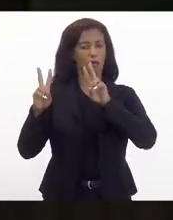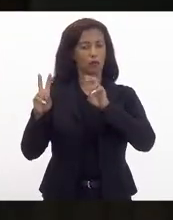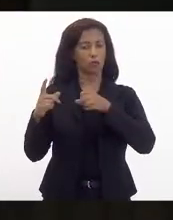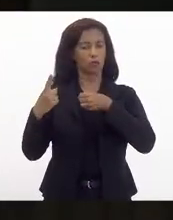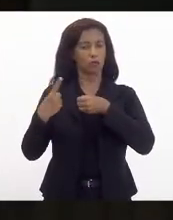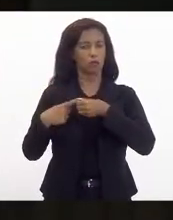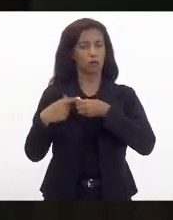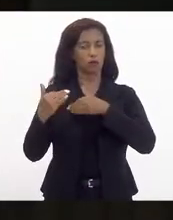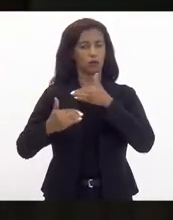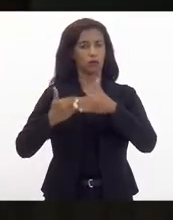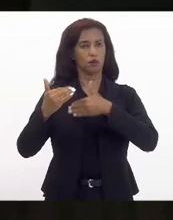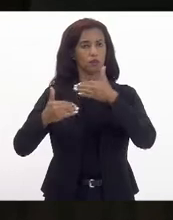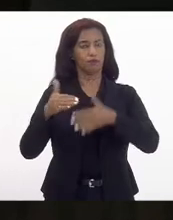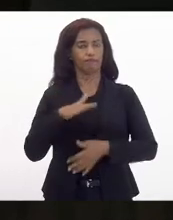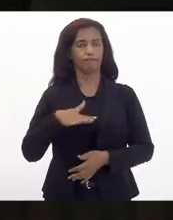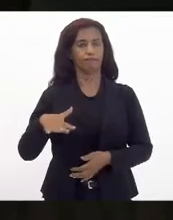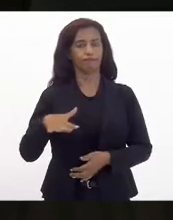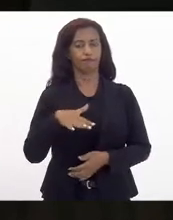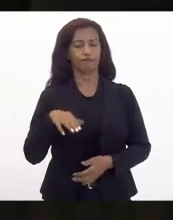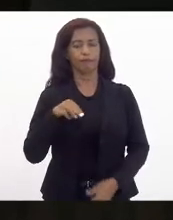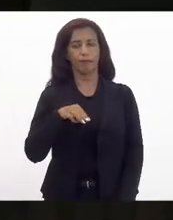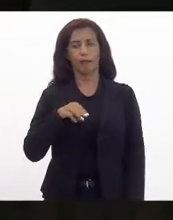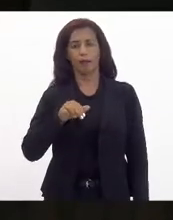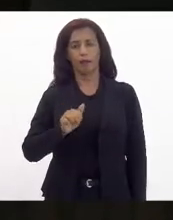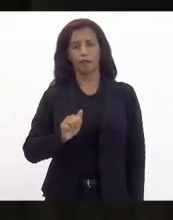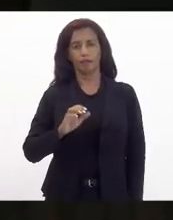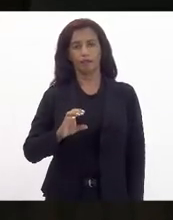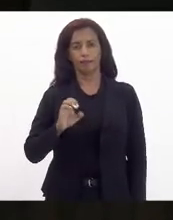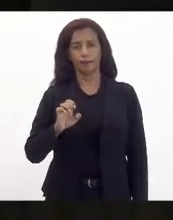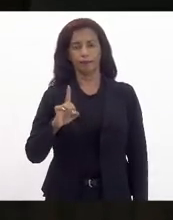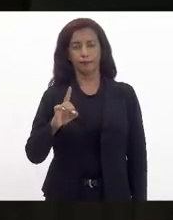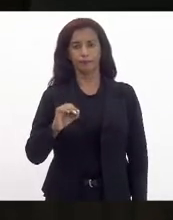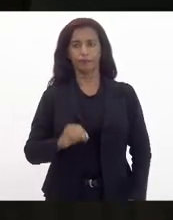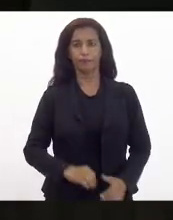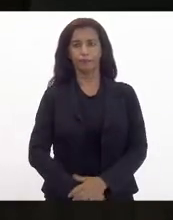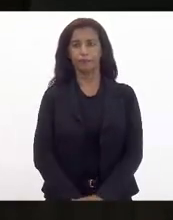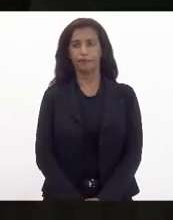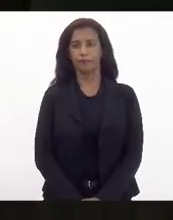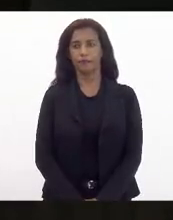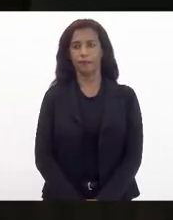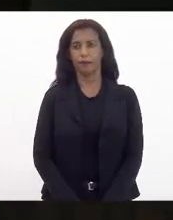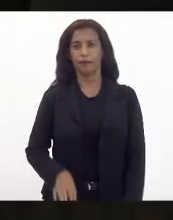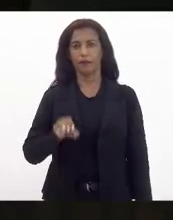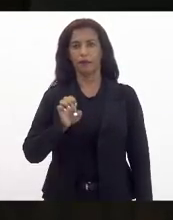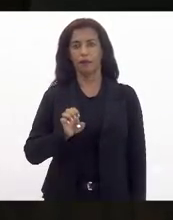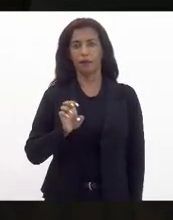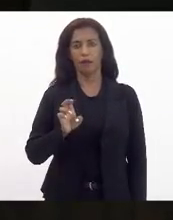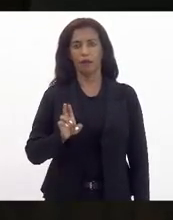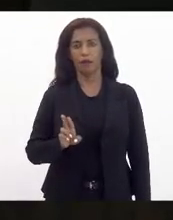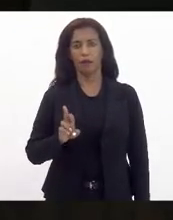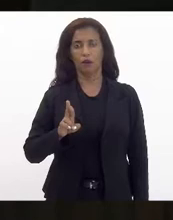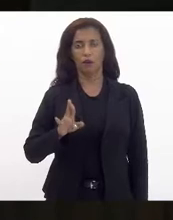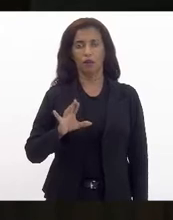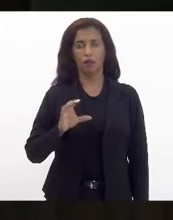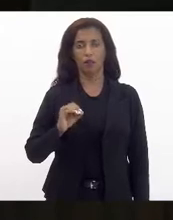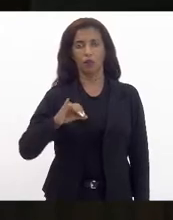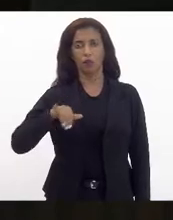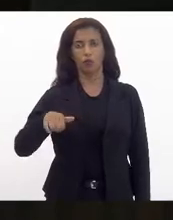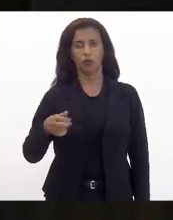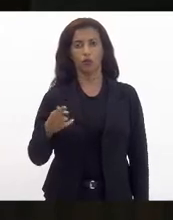e desenvolvimento Regional deputado Carlos Macedo Deputado Eurico Júnior